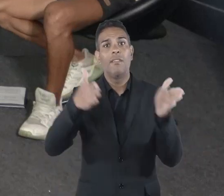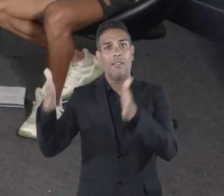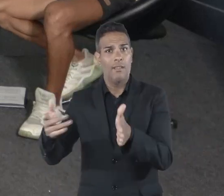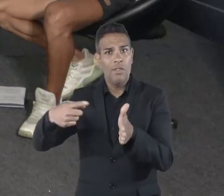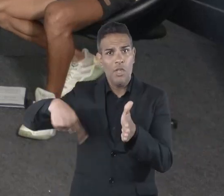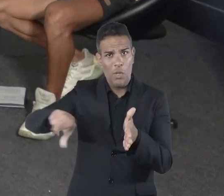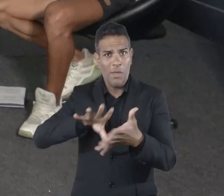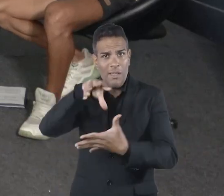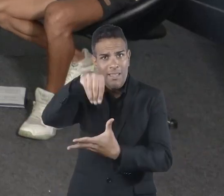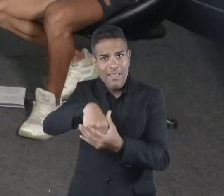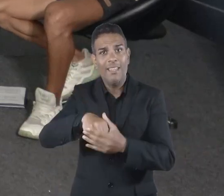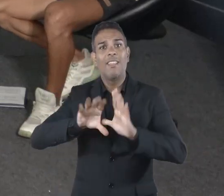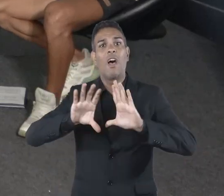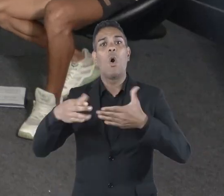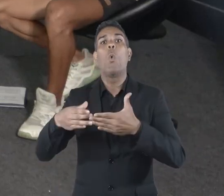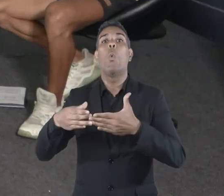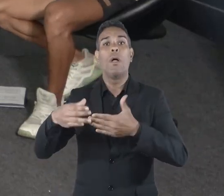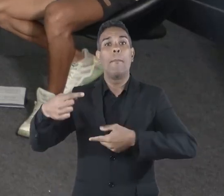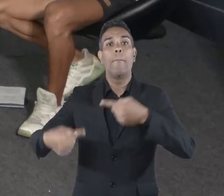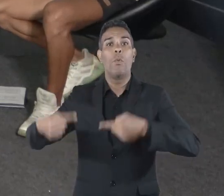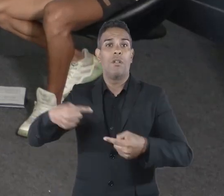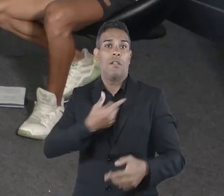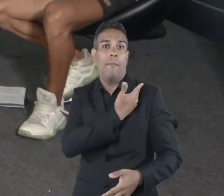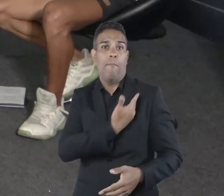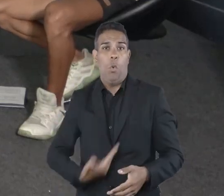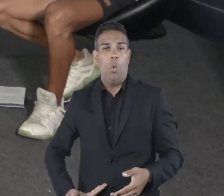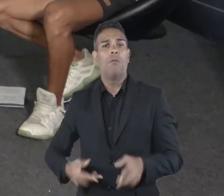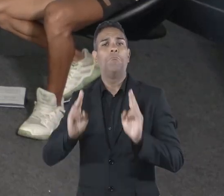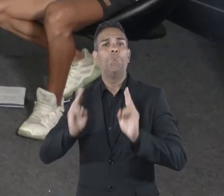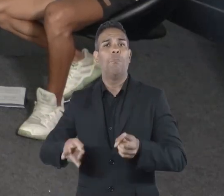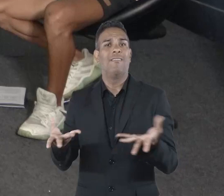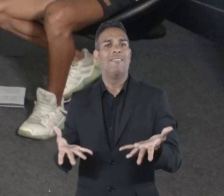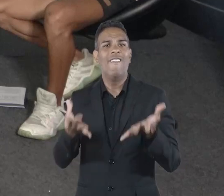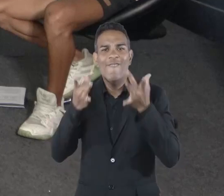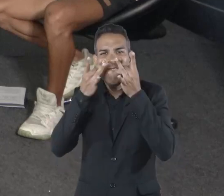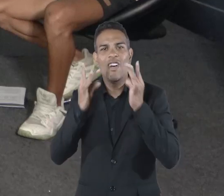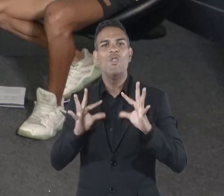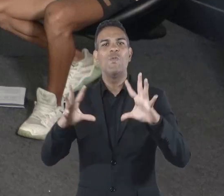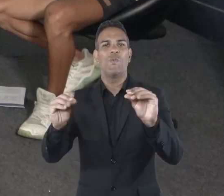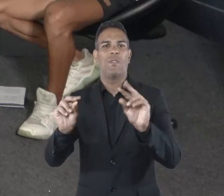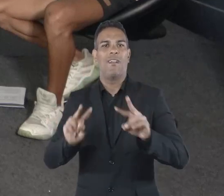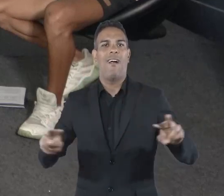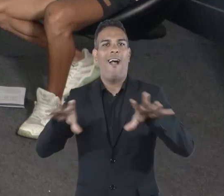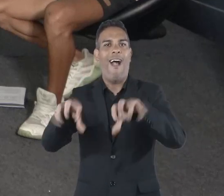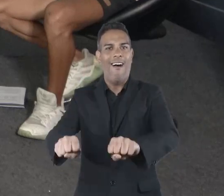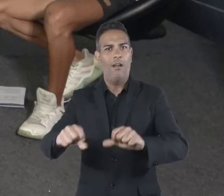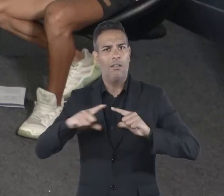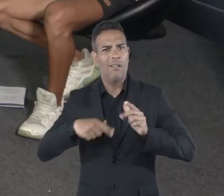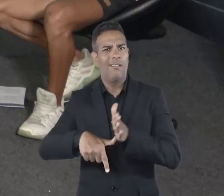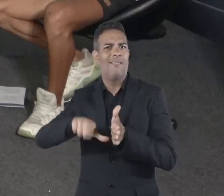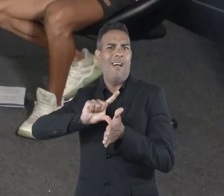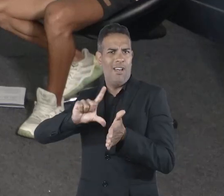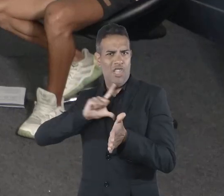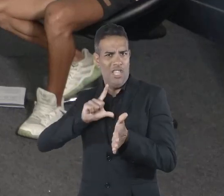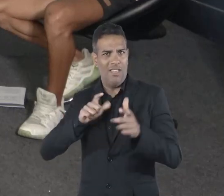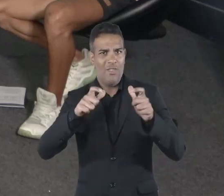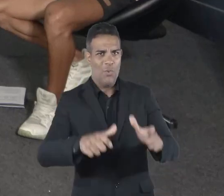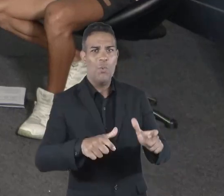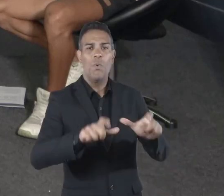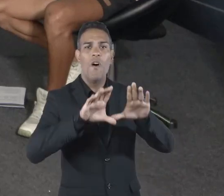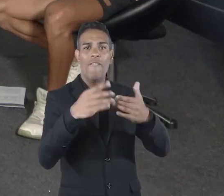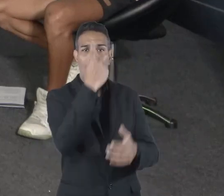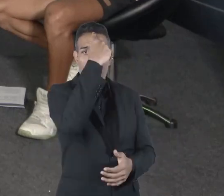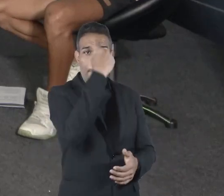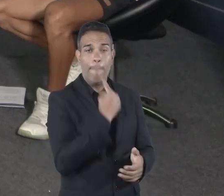a única coisa que a gente tem dentro da Marrom é as questões de políticas públicas, onde a gente é muito presente também. Para ter, antes